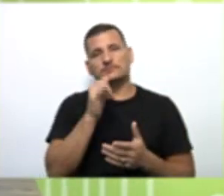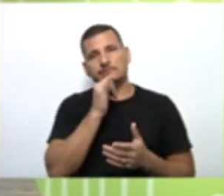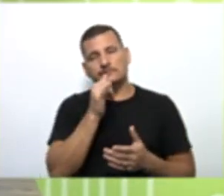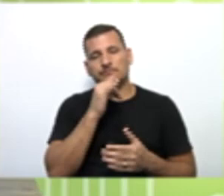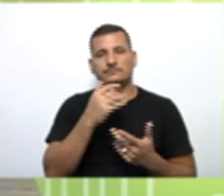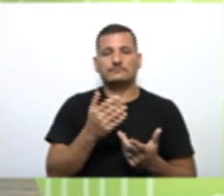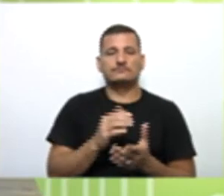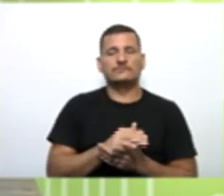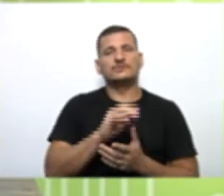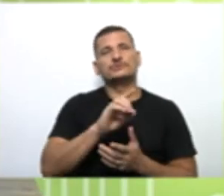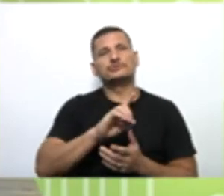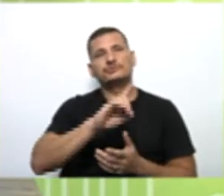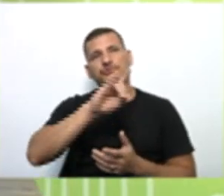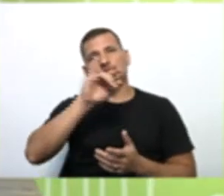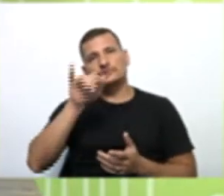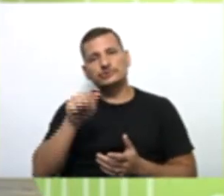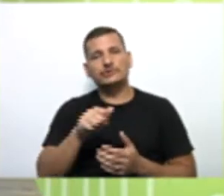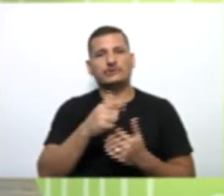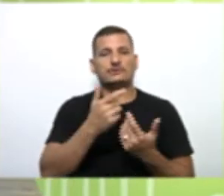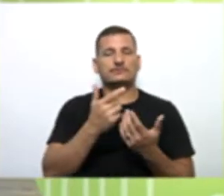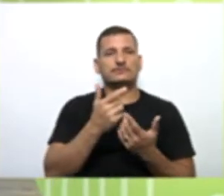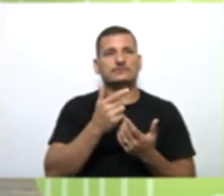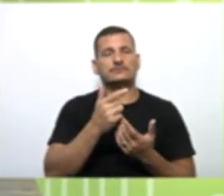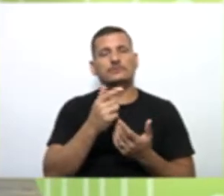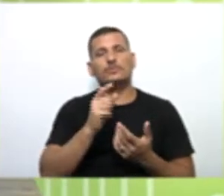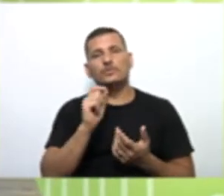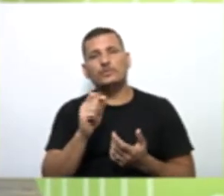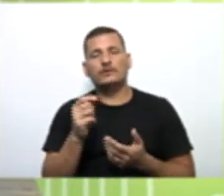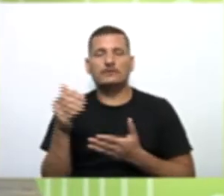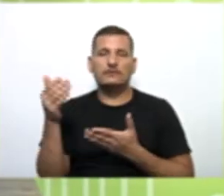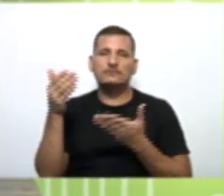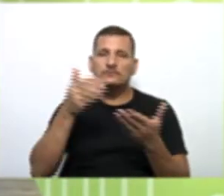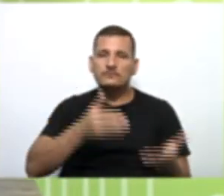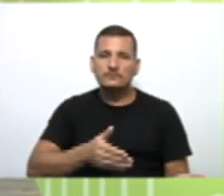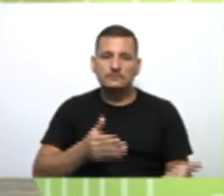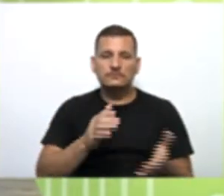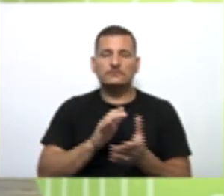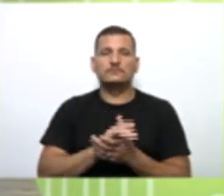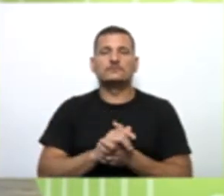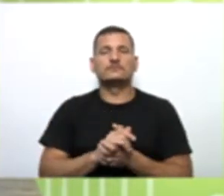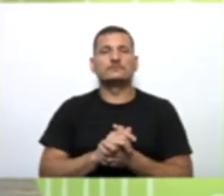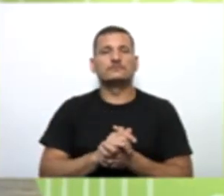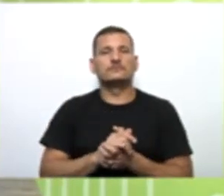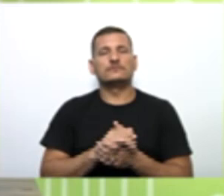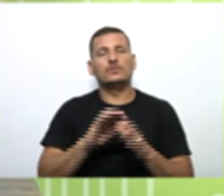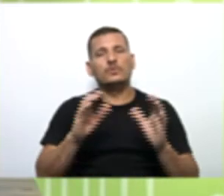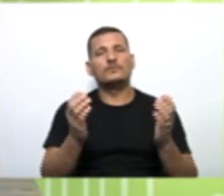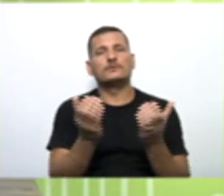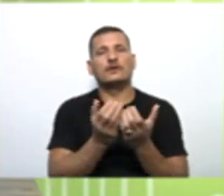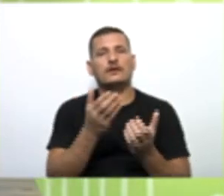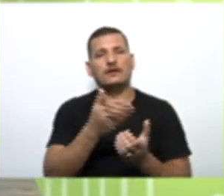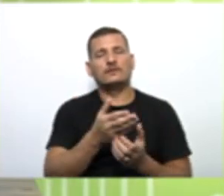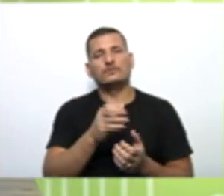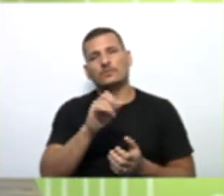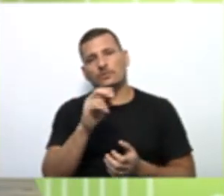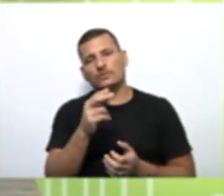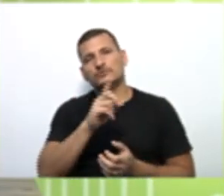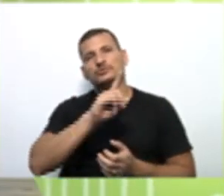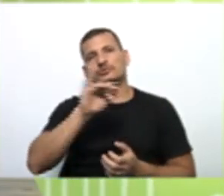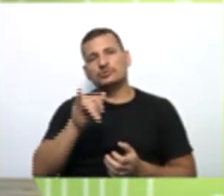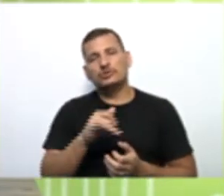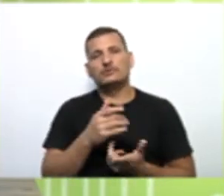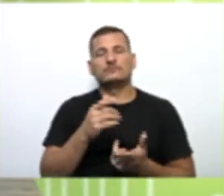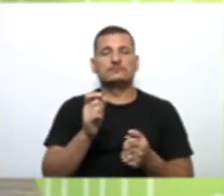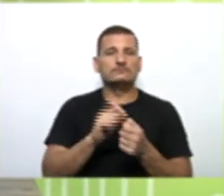de X foi realizada uma visita no quilombo, ou na data de X foi testado o